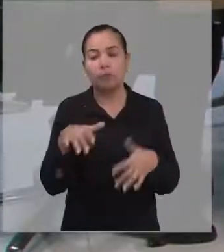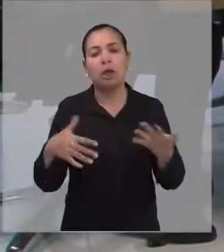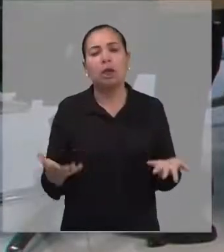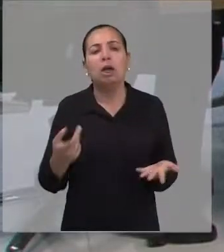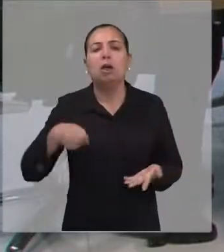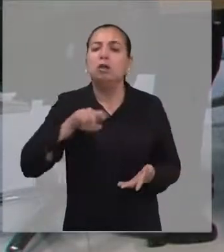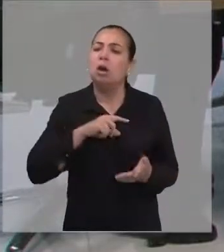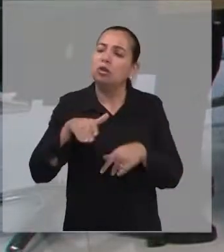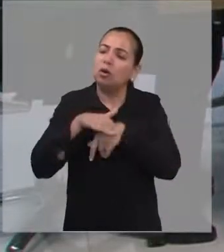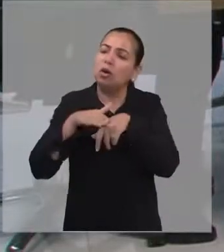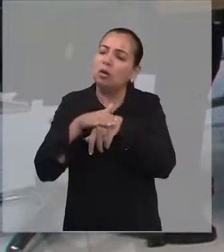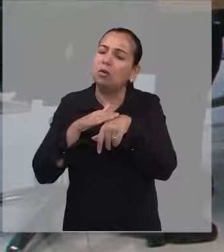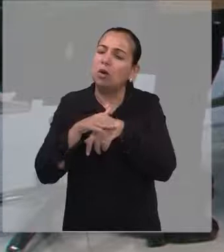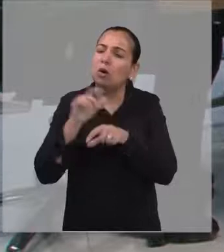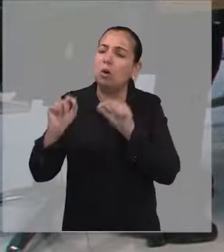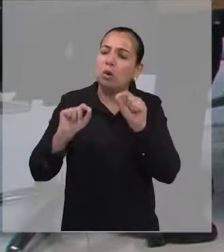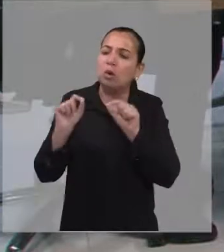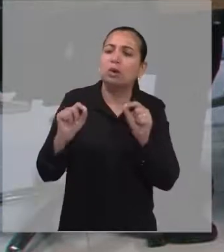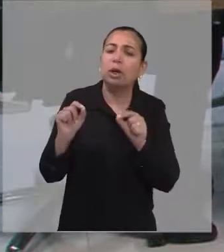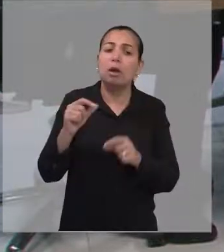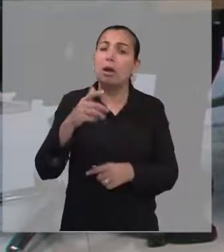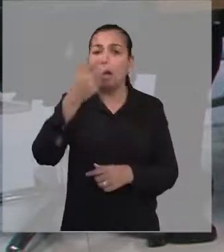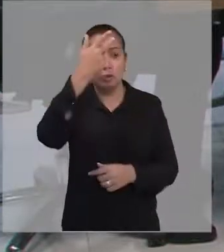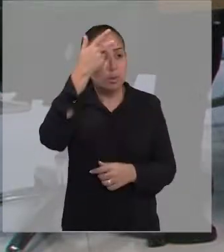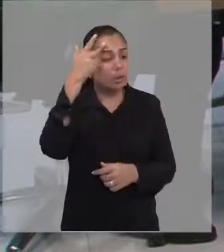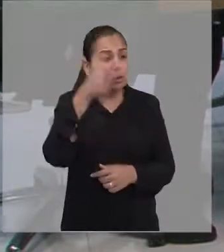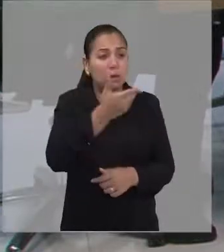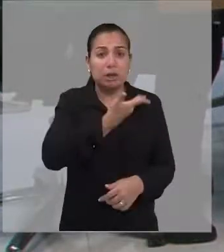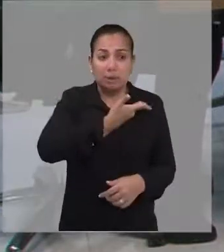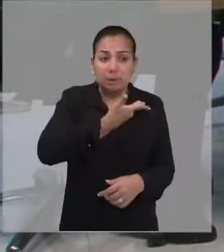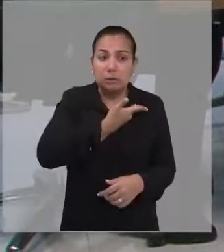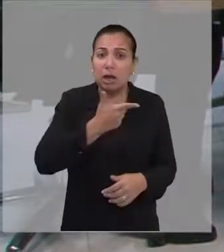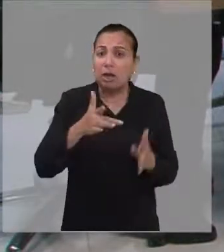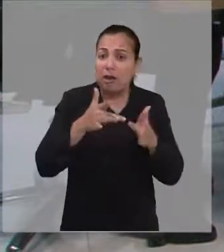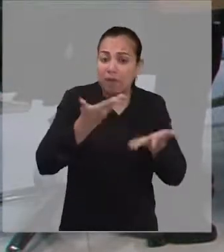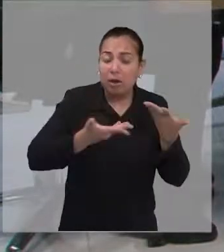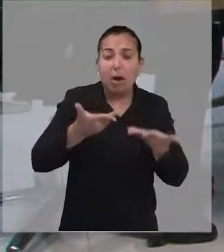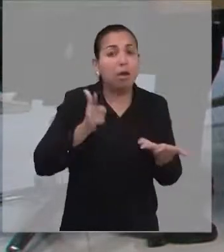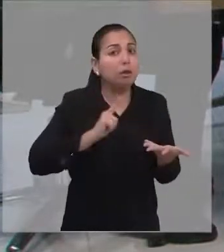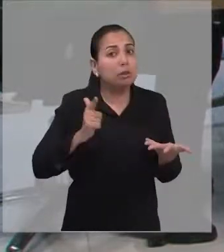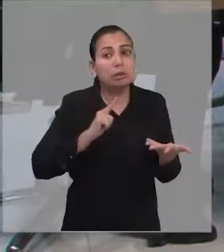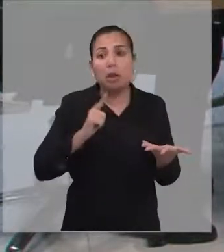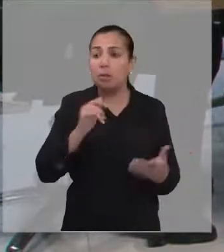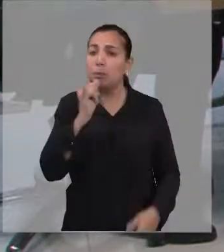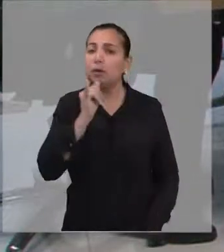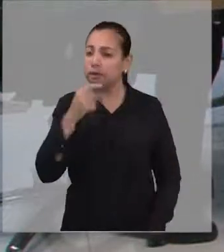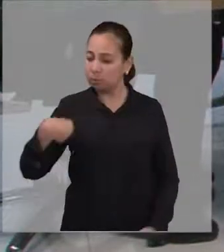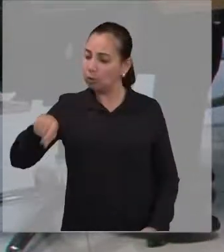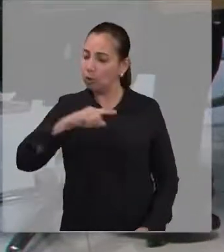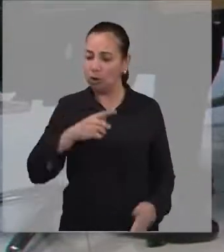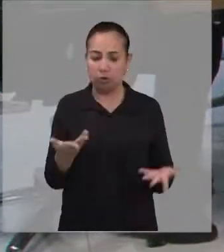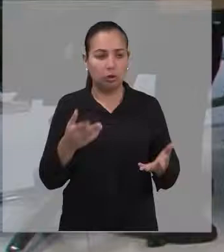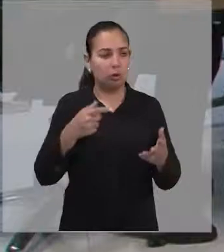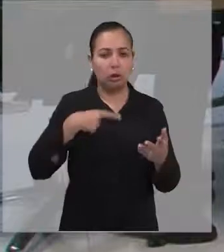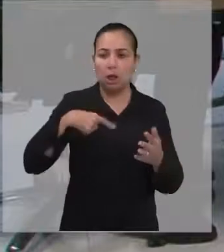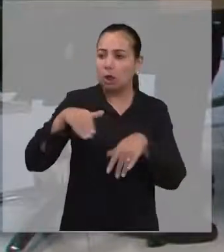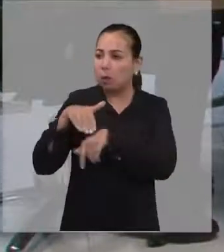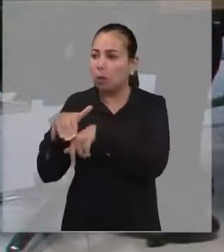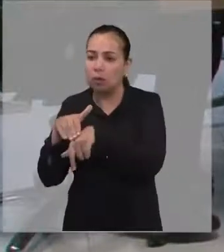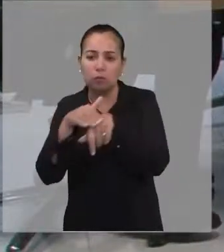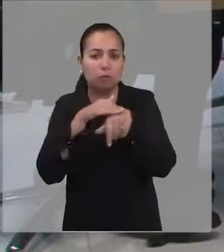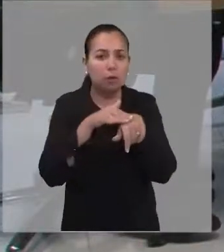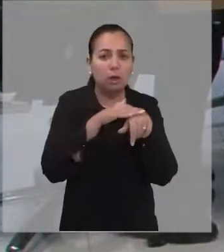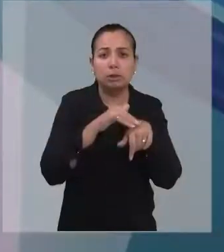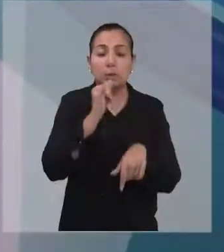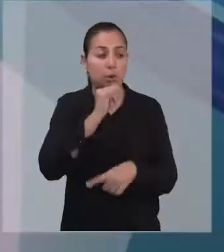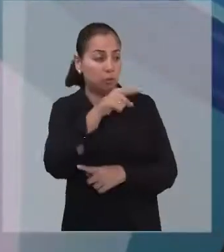da privacidade. Então, nessa amizade, as pessoas conversam sobre qualquer assunto. Então, estamos conversando aqui, você é juiz, o